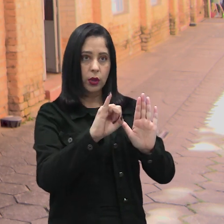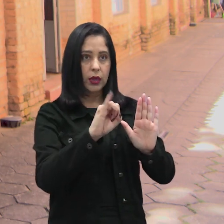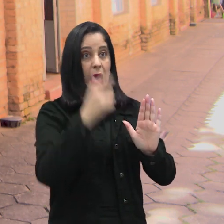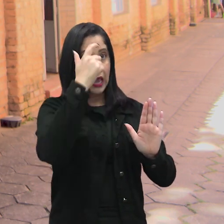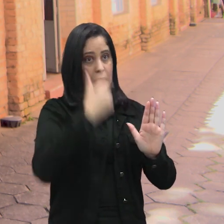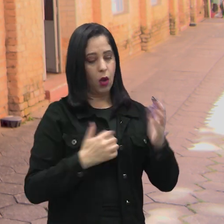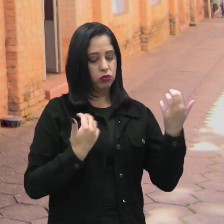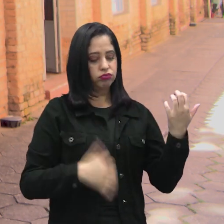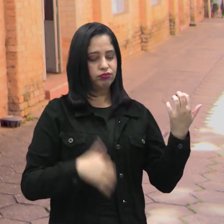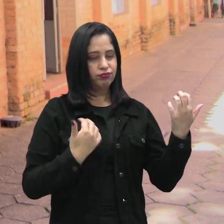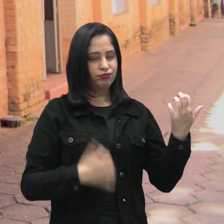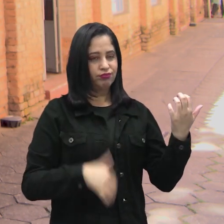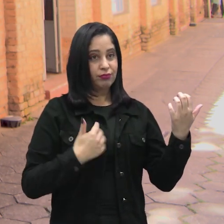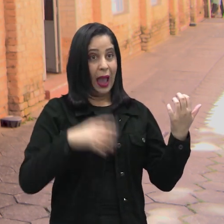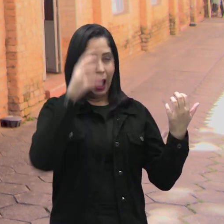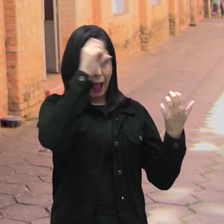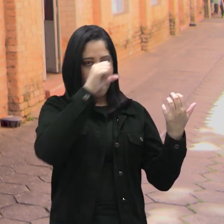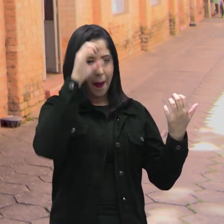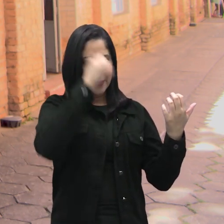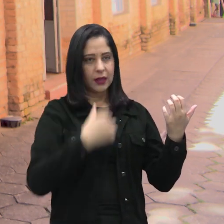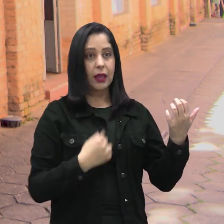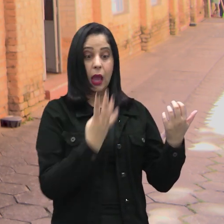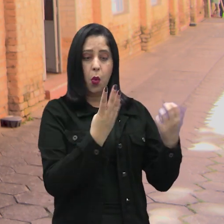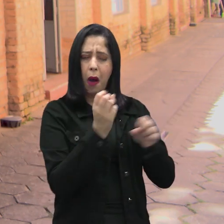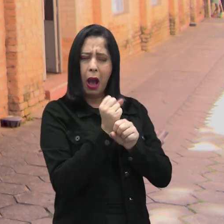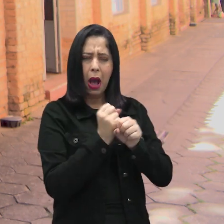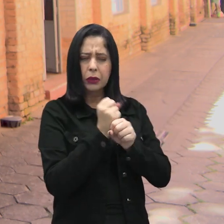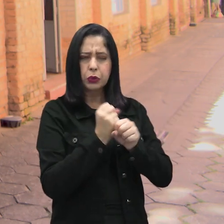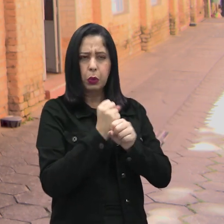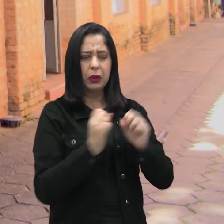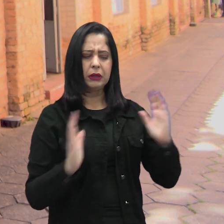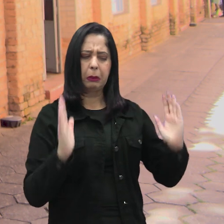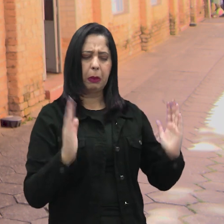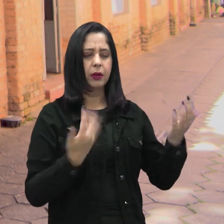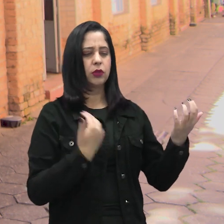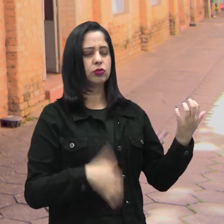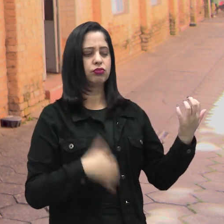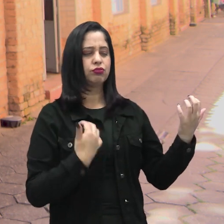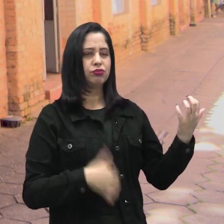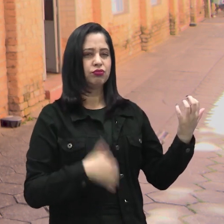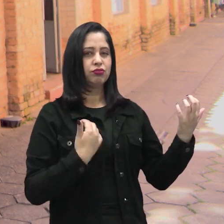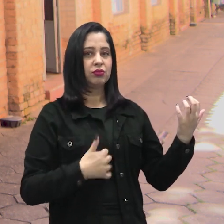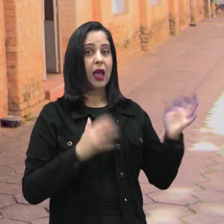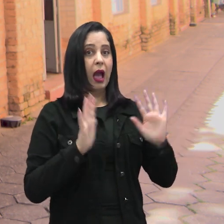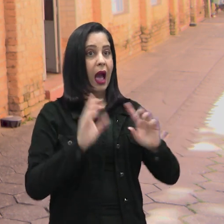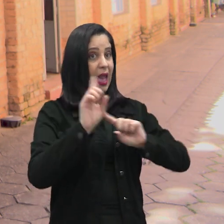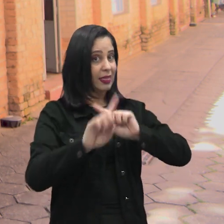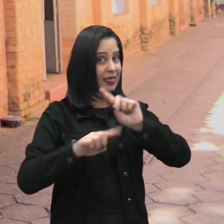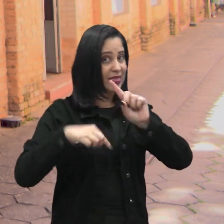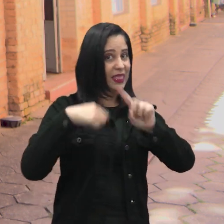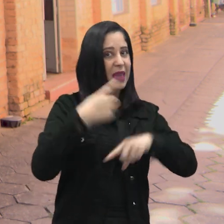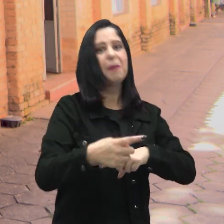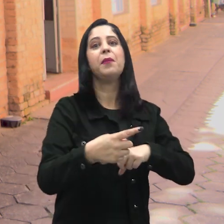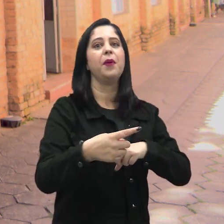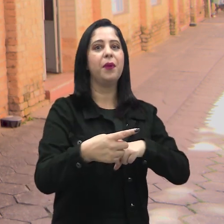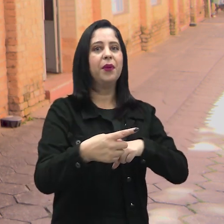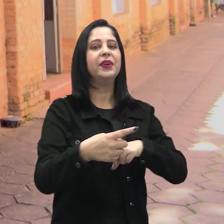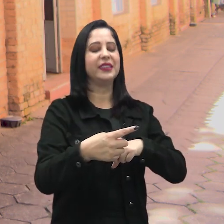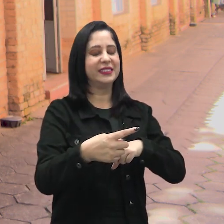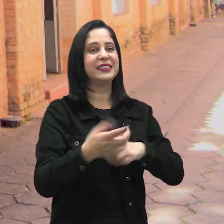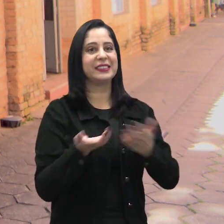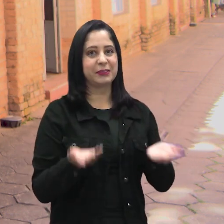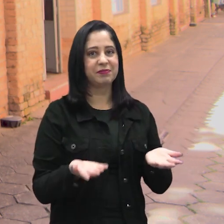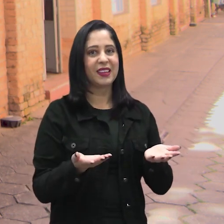de violão. Fiz uma média de 4 a 5 anos ali de projeto e aí depois, toquei a vida e por ironia